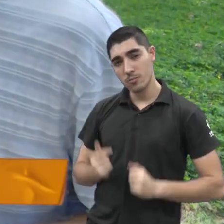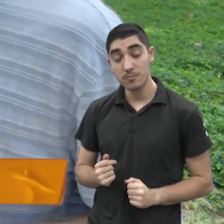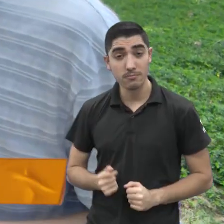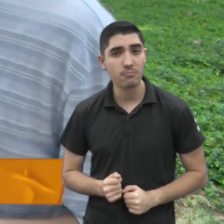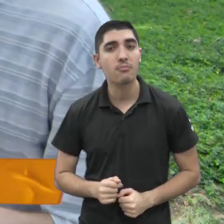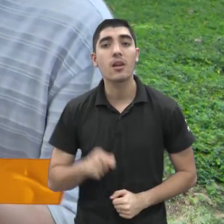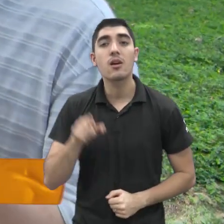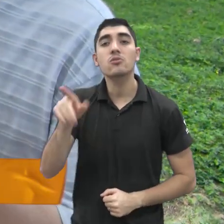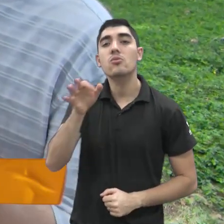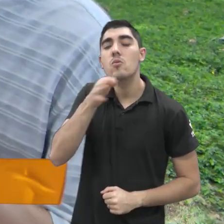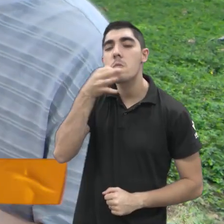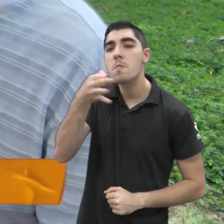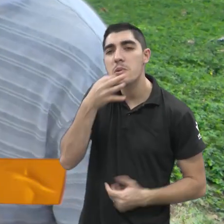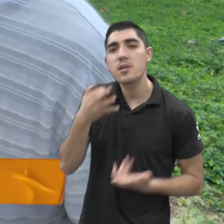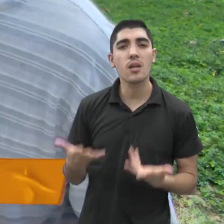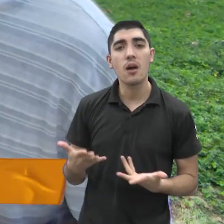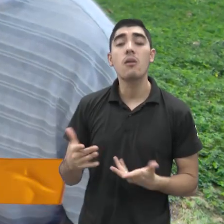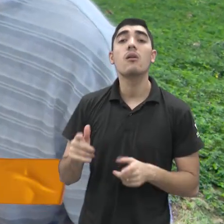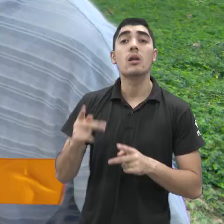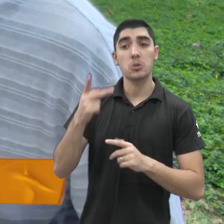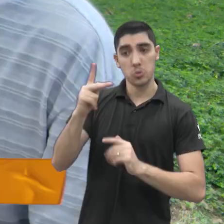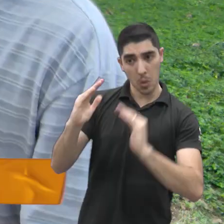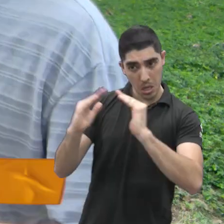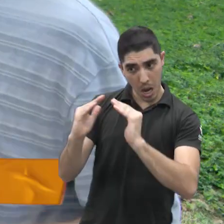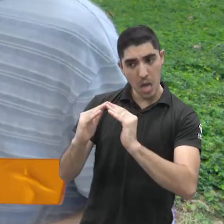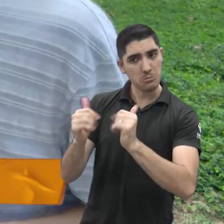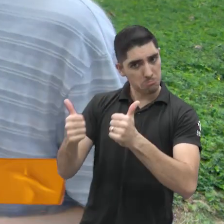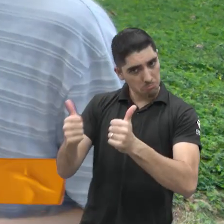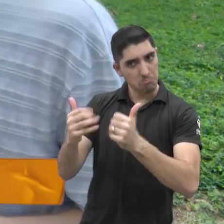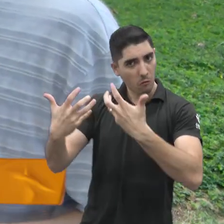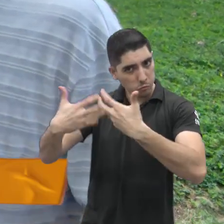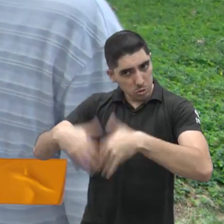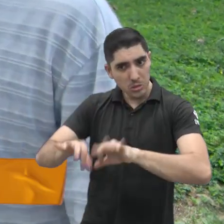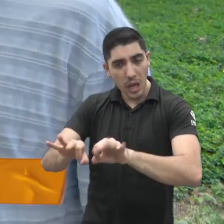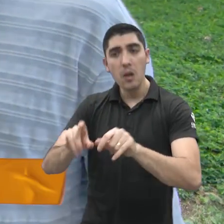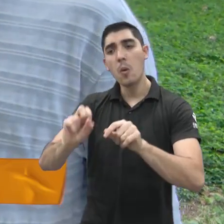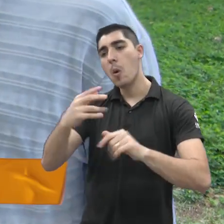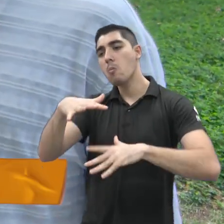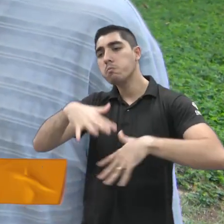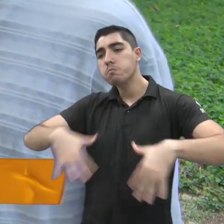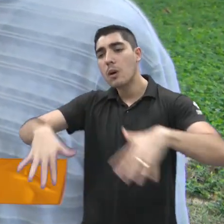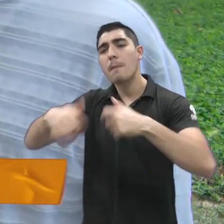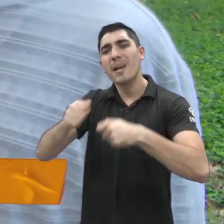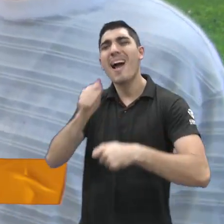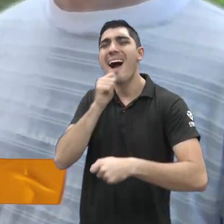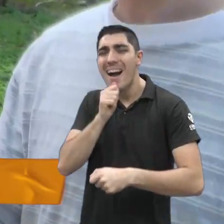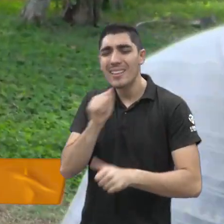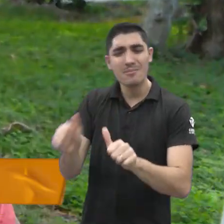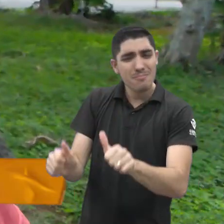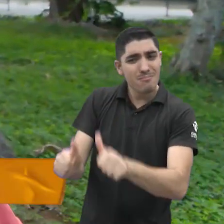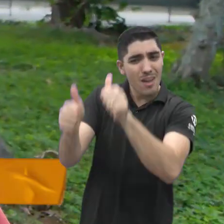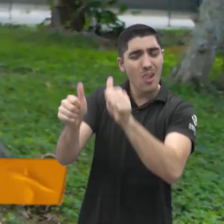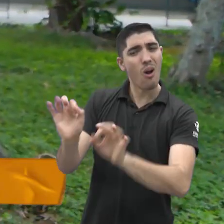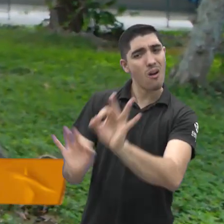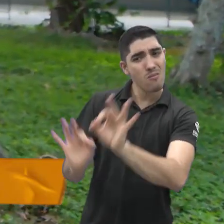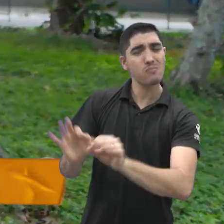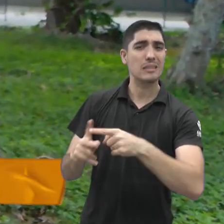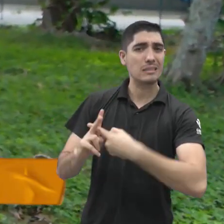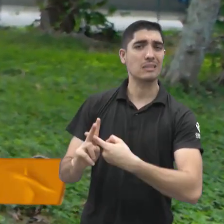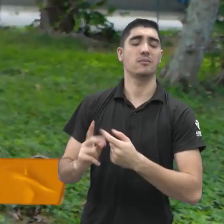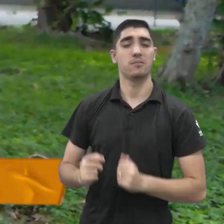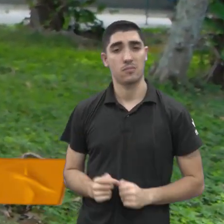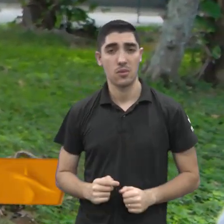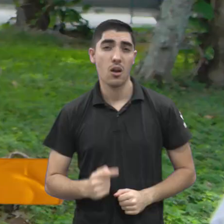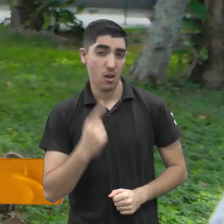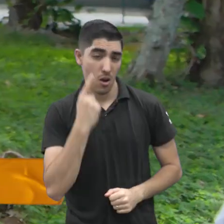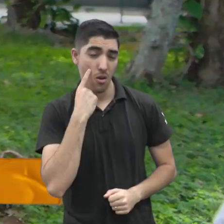poderia melhorar, já que na sua casa está funcionando certinho, pelo menos ali na sua região? Ah, rapaz, o problema ali,